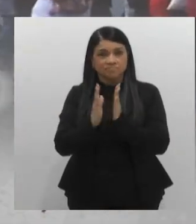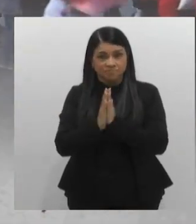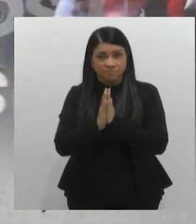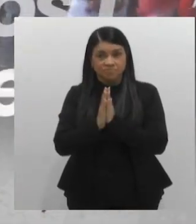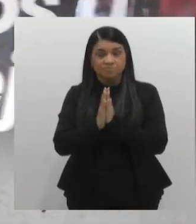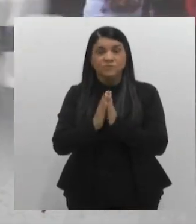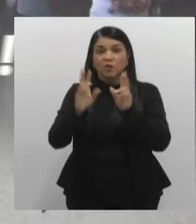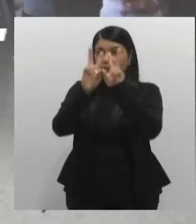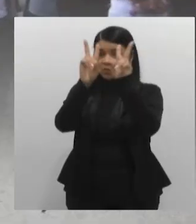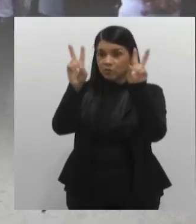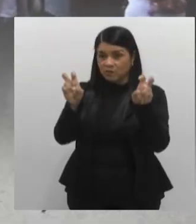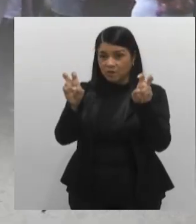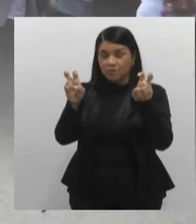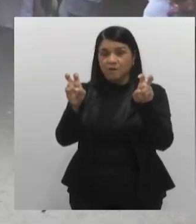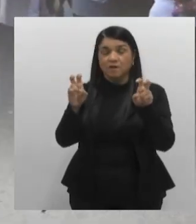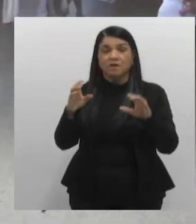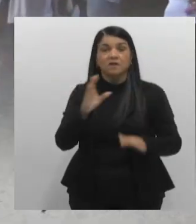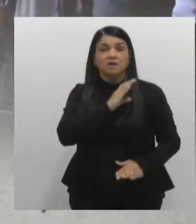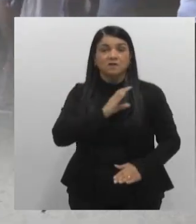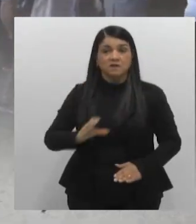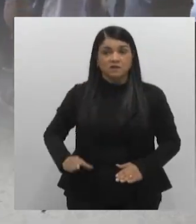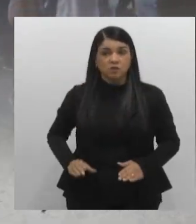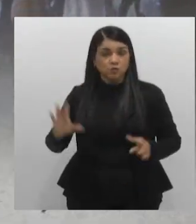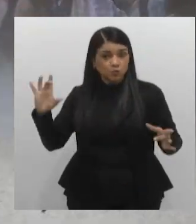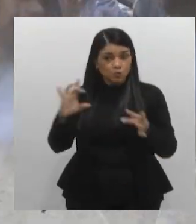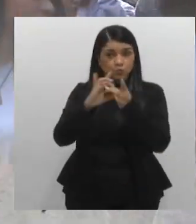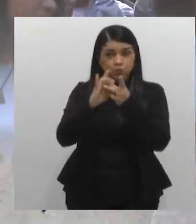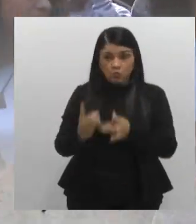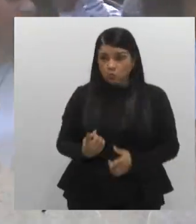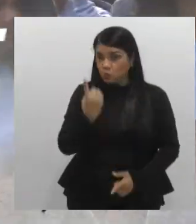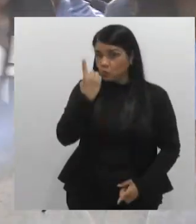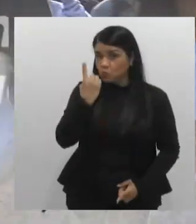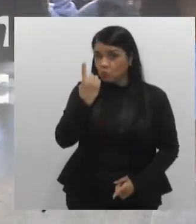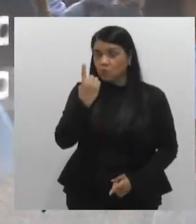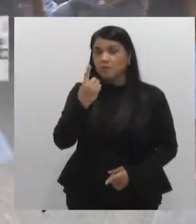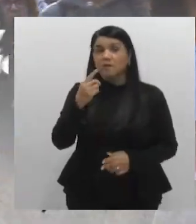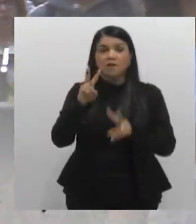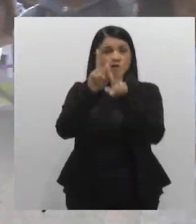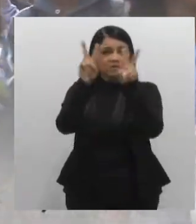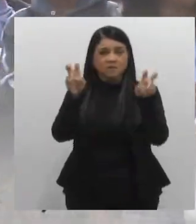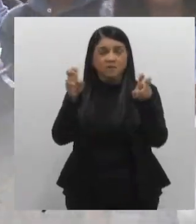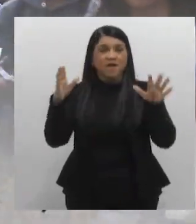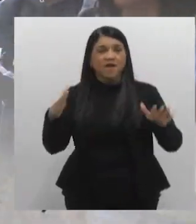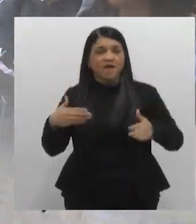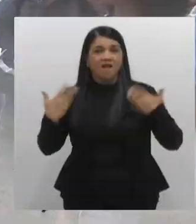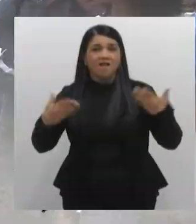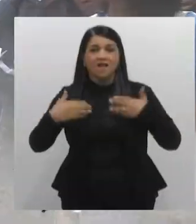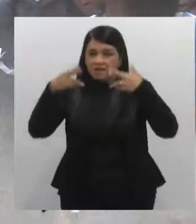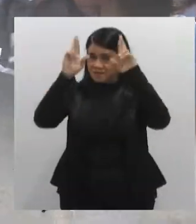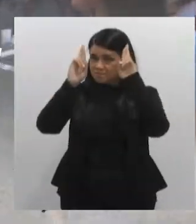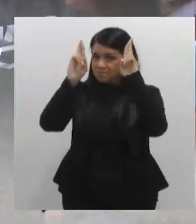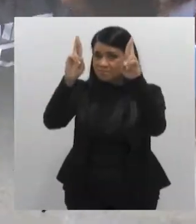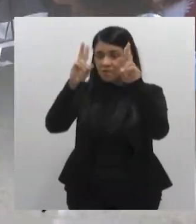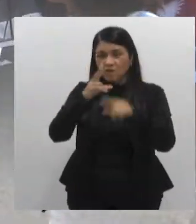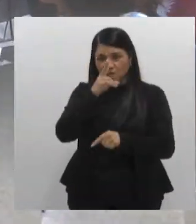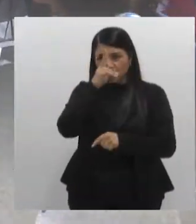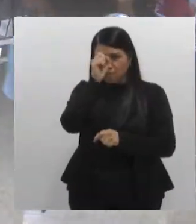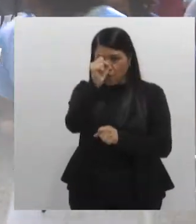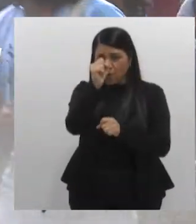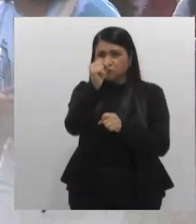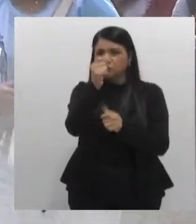Sobre o tema No Cristo Somos Um, para que todos sejam um, e o lema Alegres na esperança, fortes na